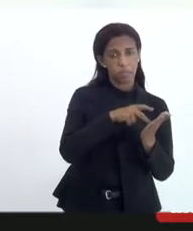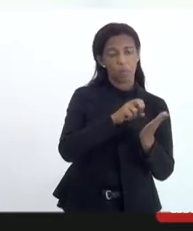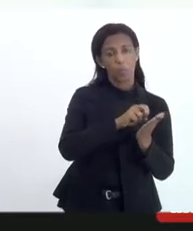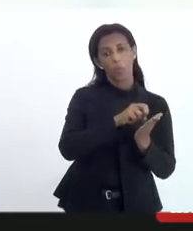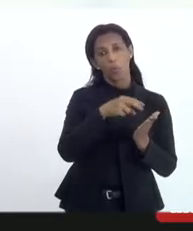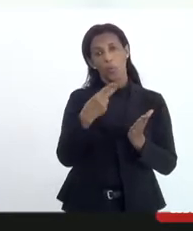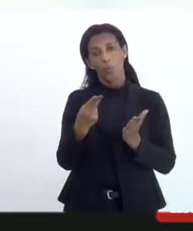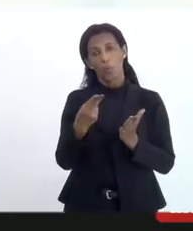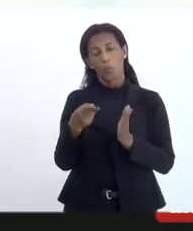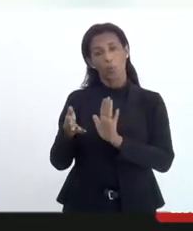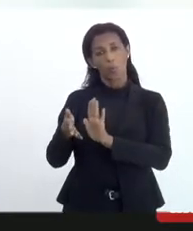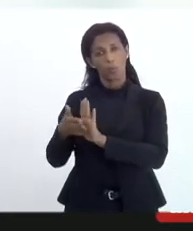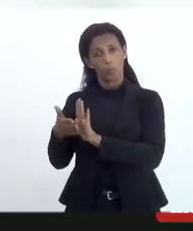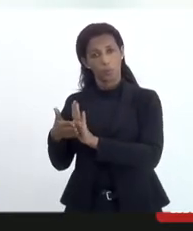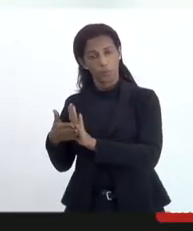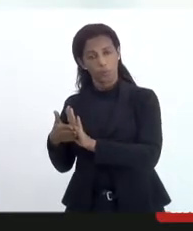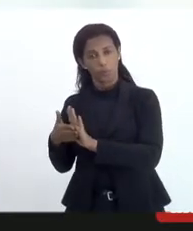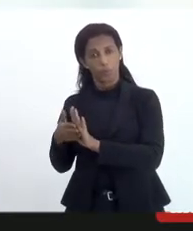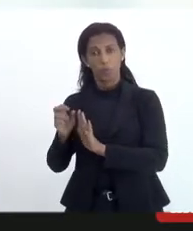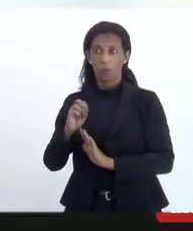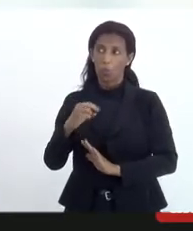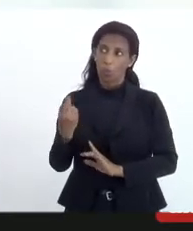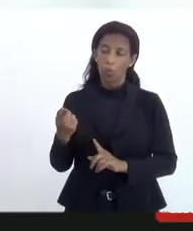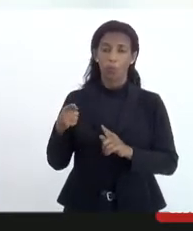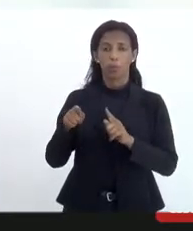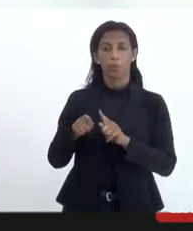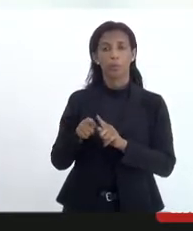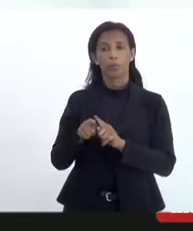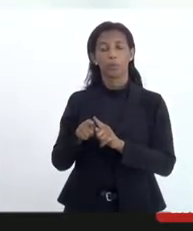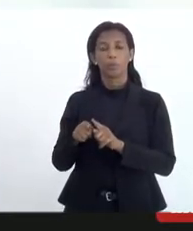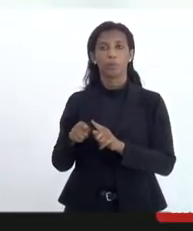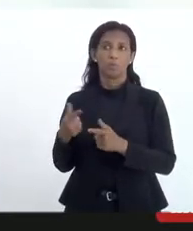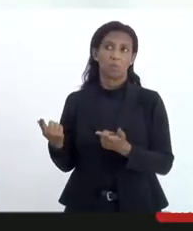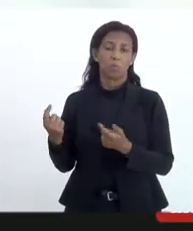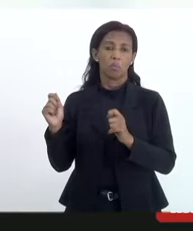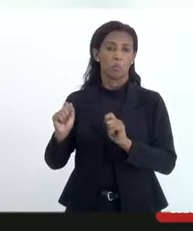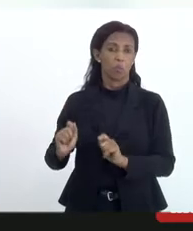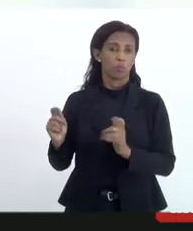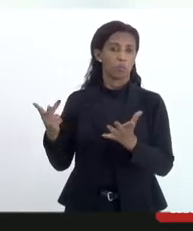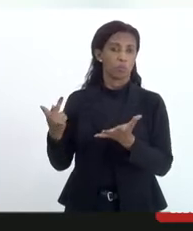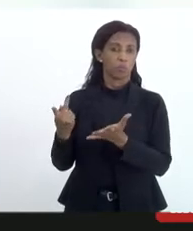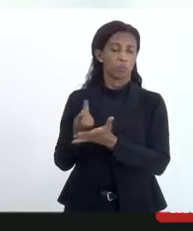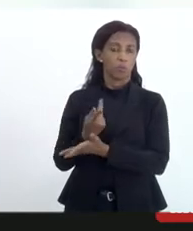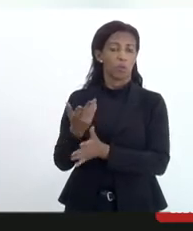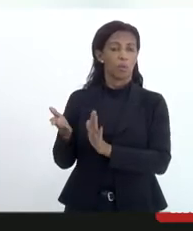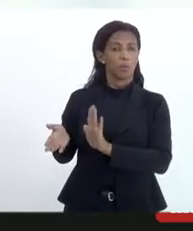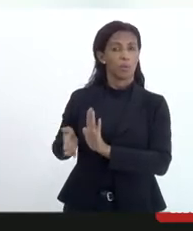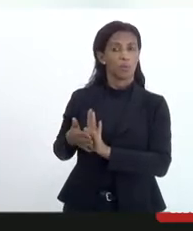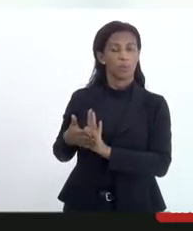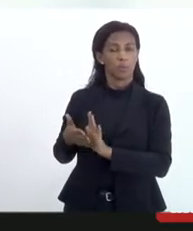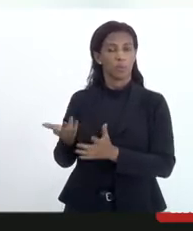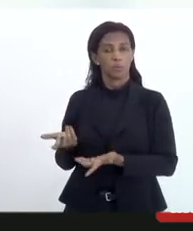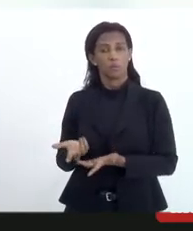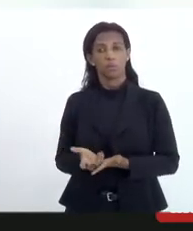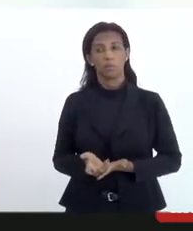fase propositiva, ou até mesmo, eventualmente, em proposição